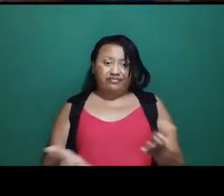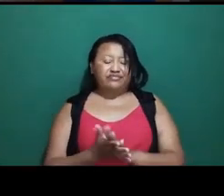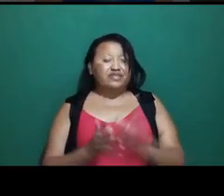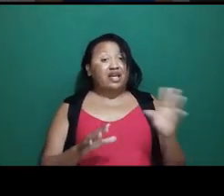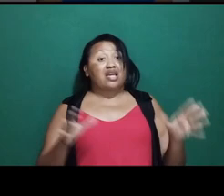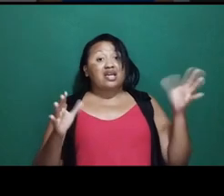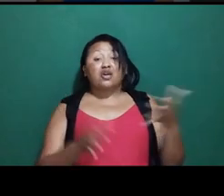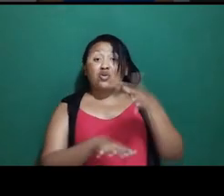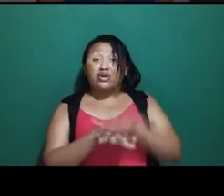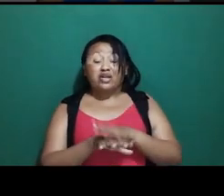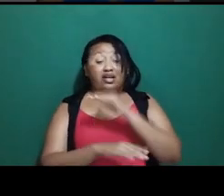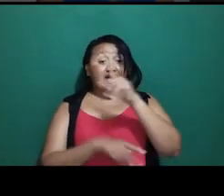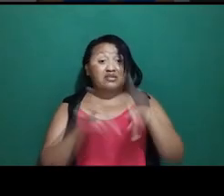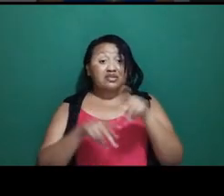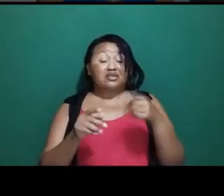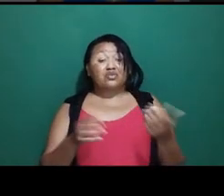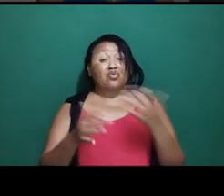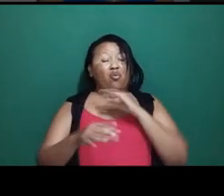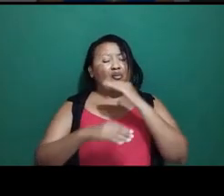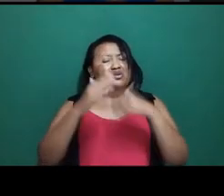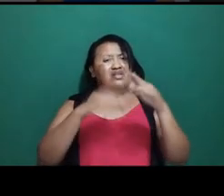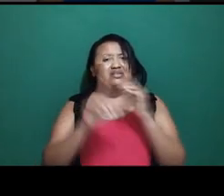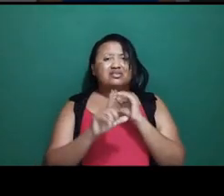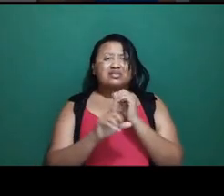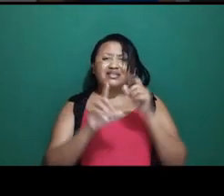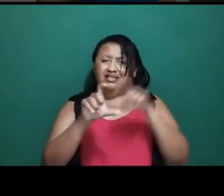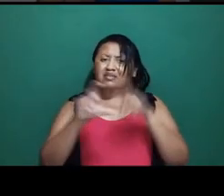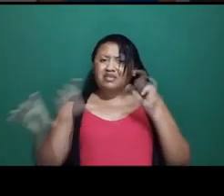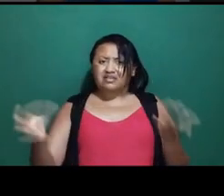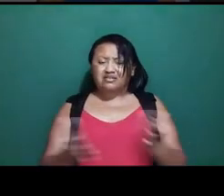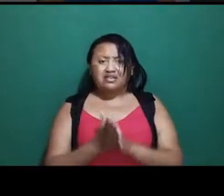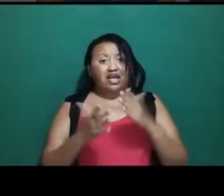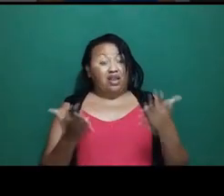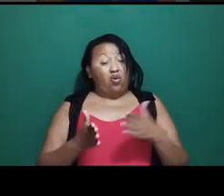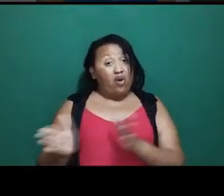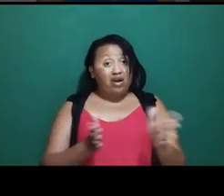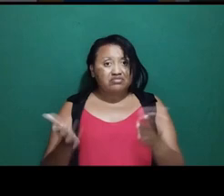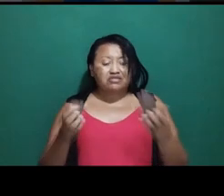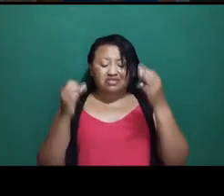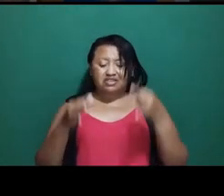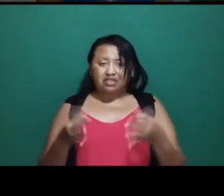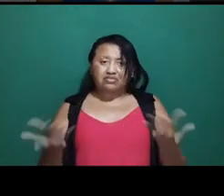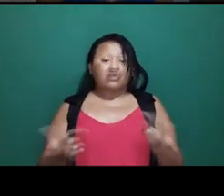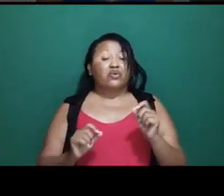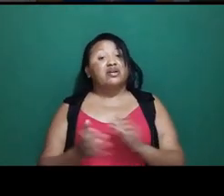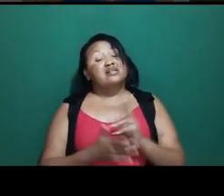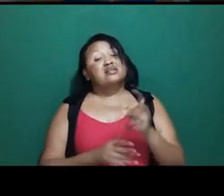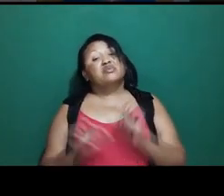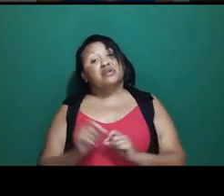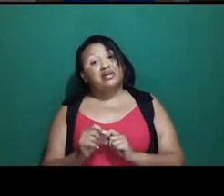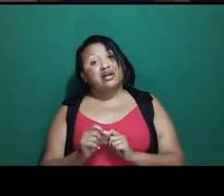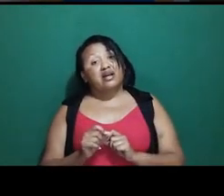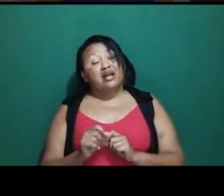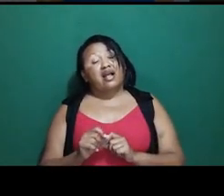incluir o povo no processo de independência o caminho possível para isso é sempre né